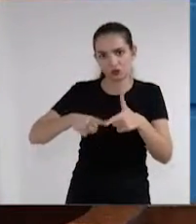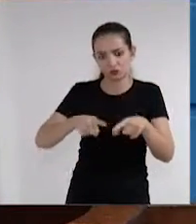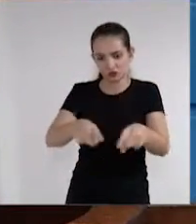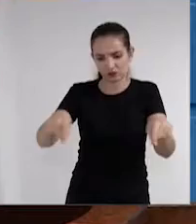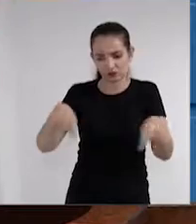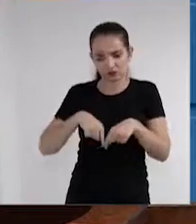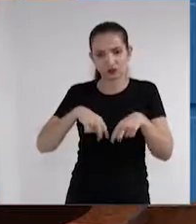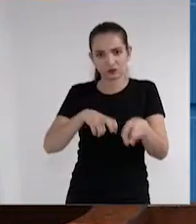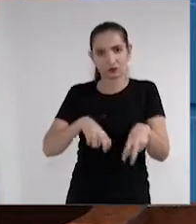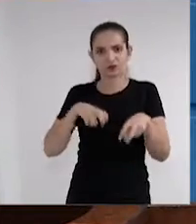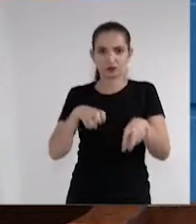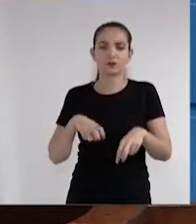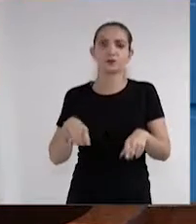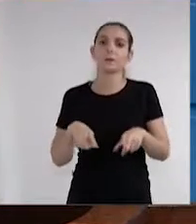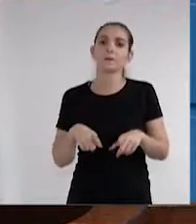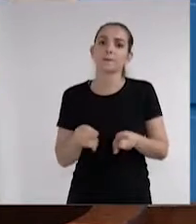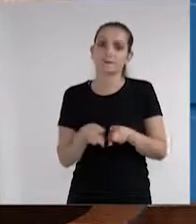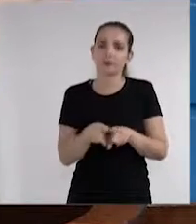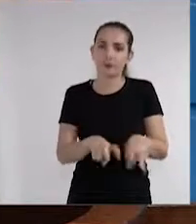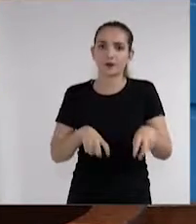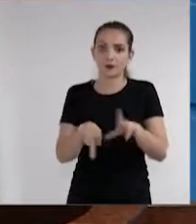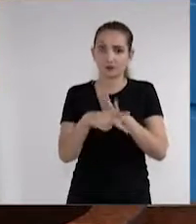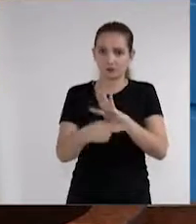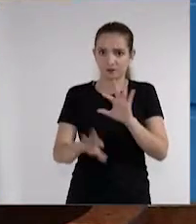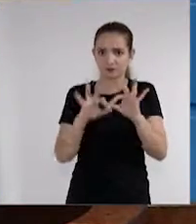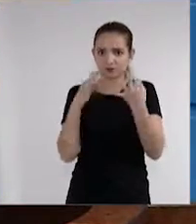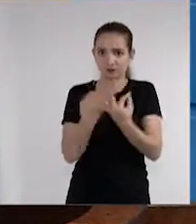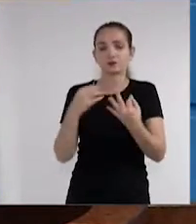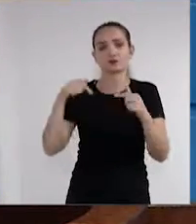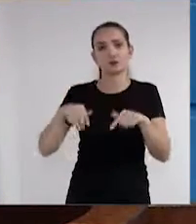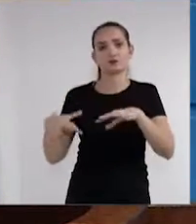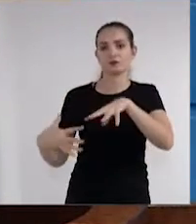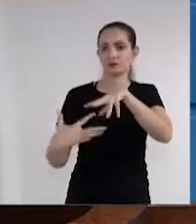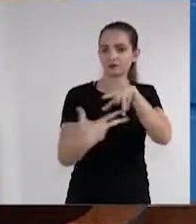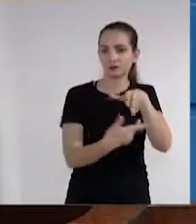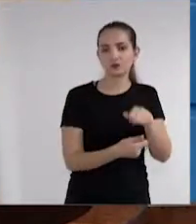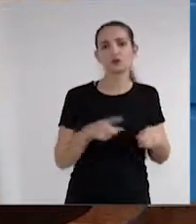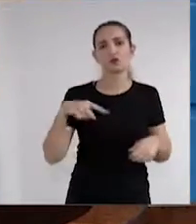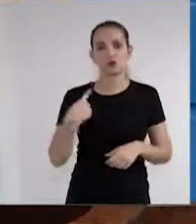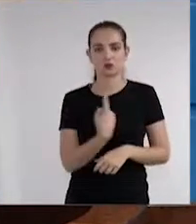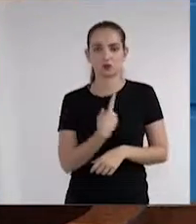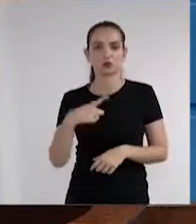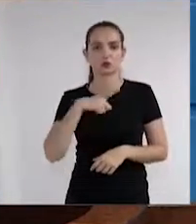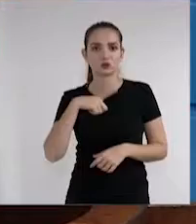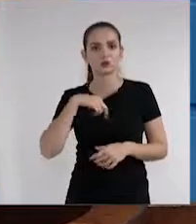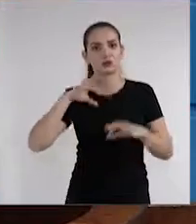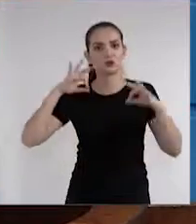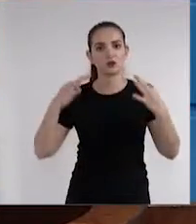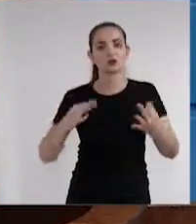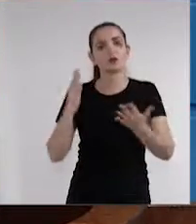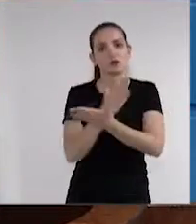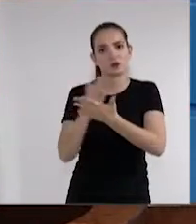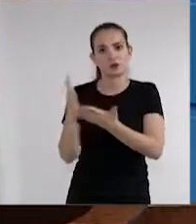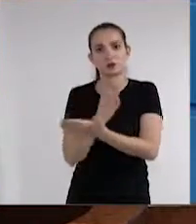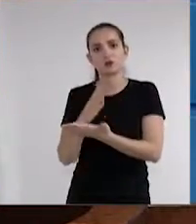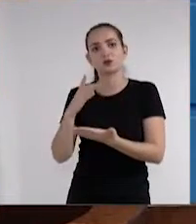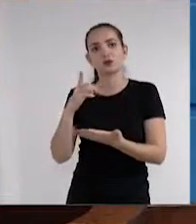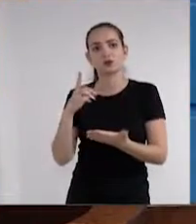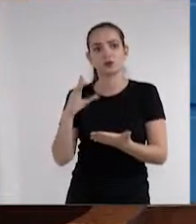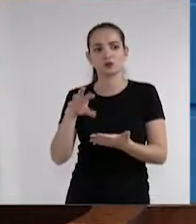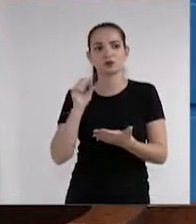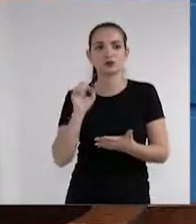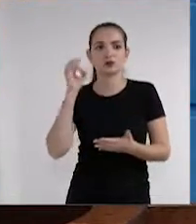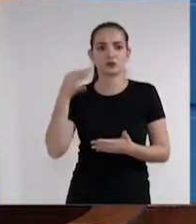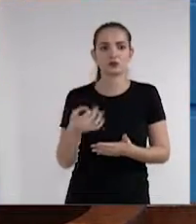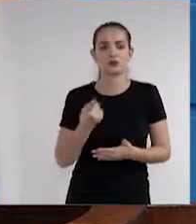relação à agricultura familiar, assim como nesse mundo, nós temos exatamente muitas coisas que você tenta e não dá